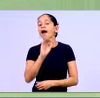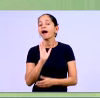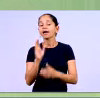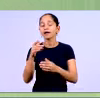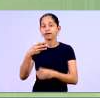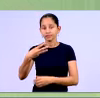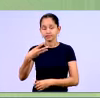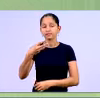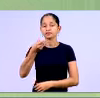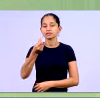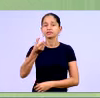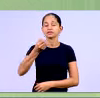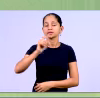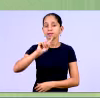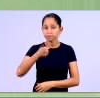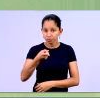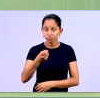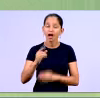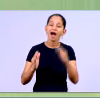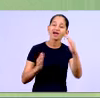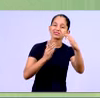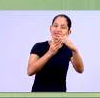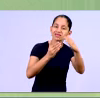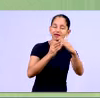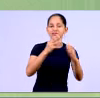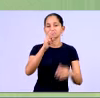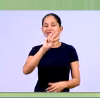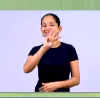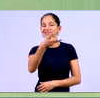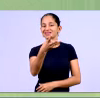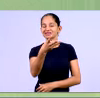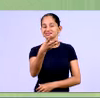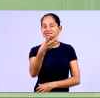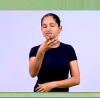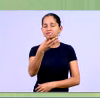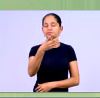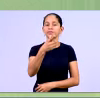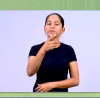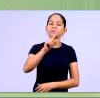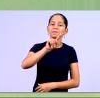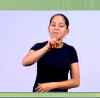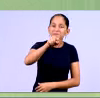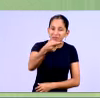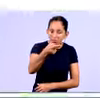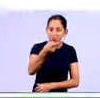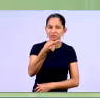acima de 360 mil até 3 milhões e 600 mil.